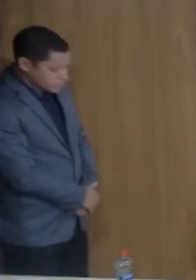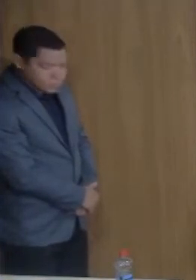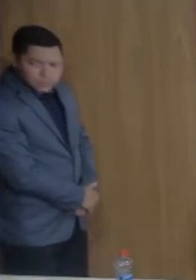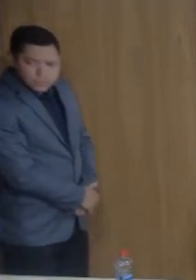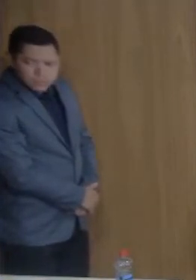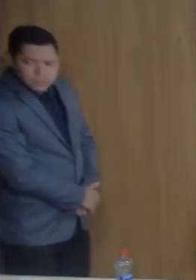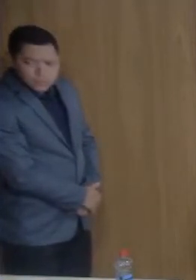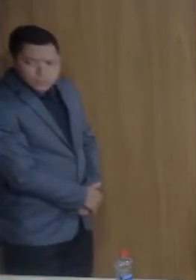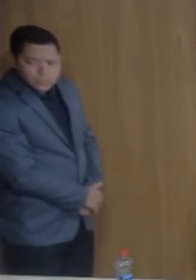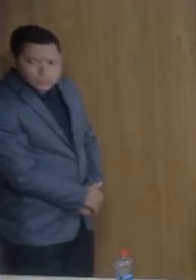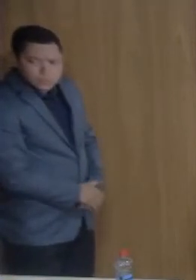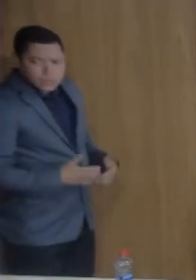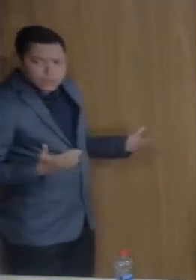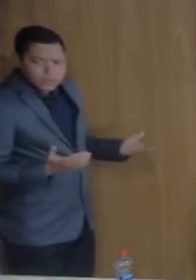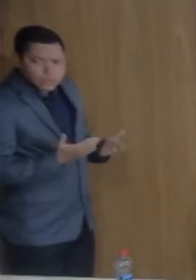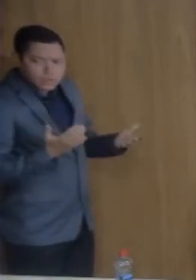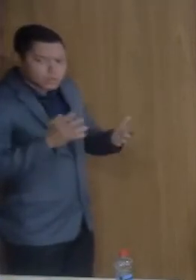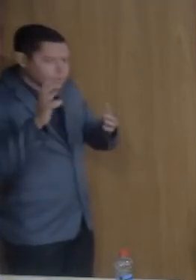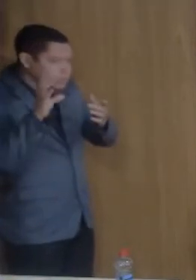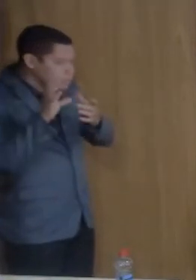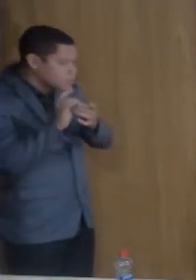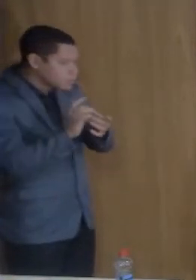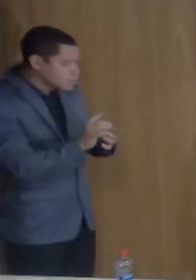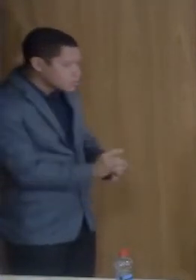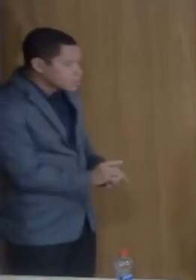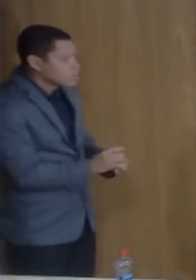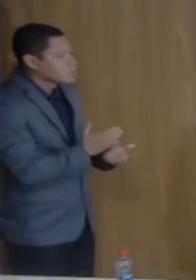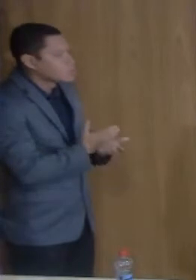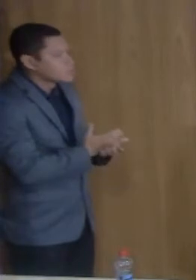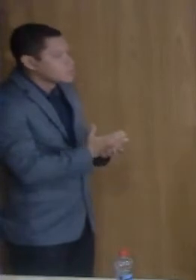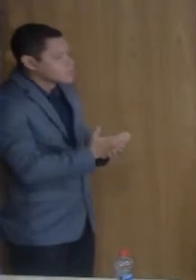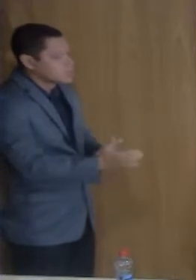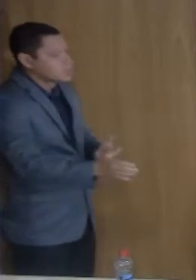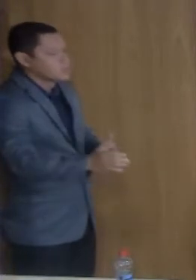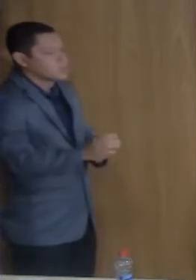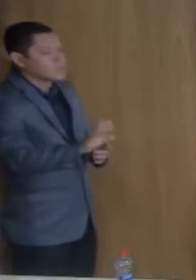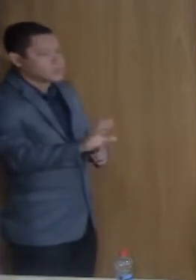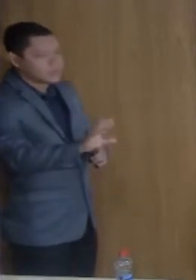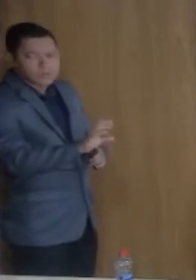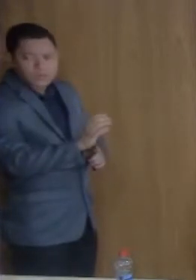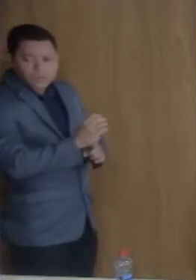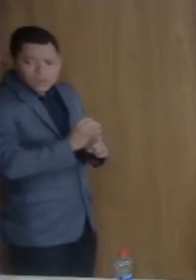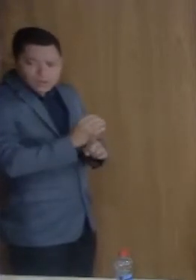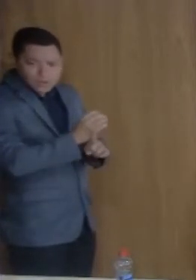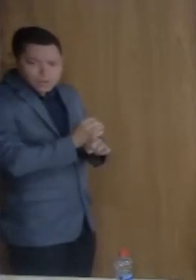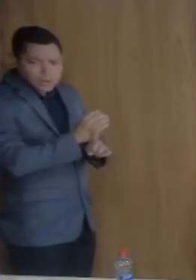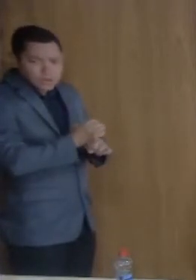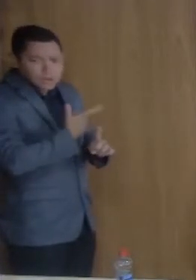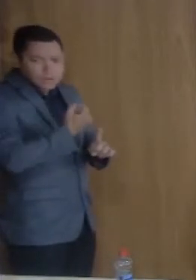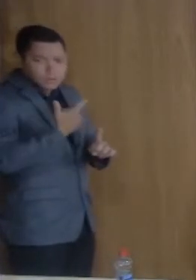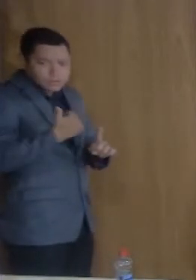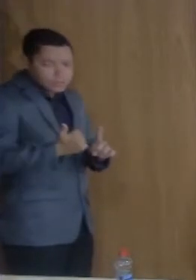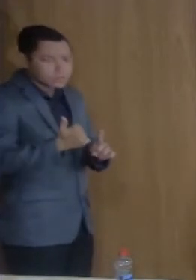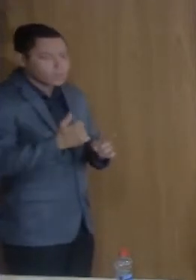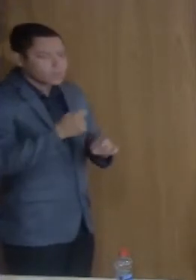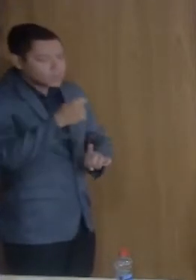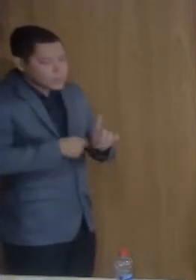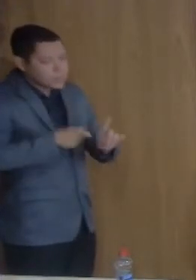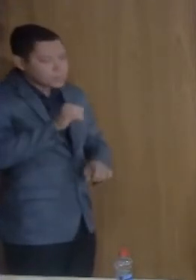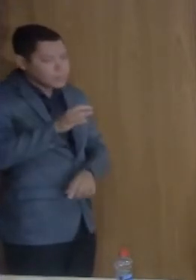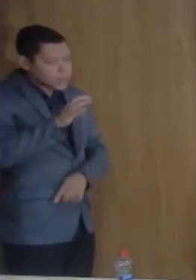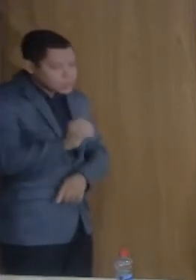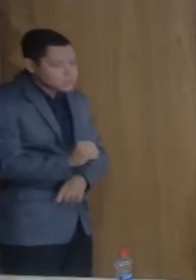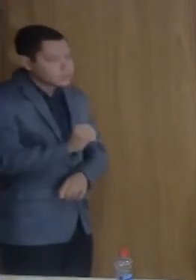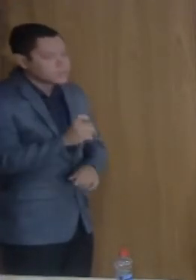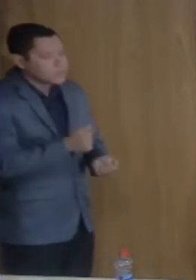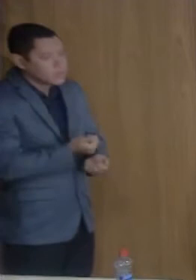Nesse contexto, iniciaremos o calendário letivo de 2021 no mês de março, mediante a oferta